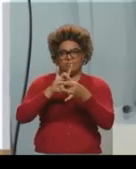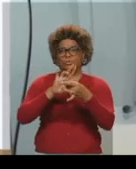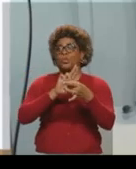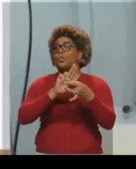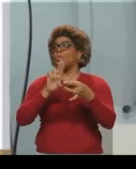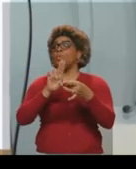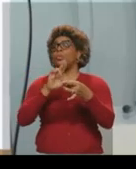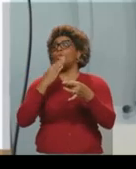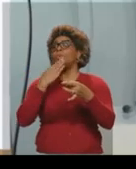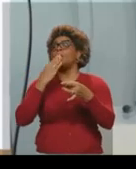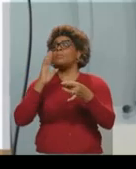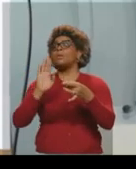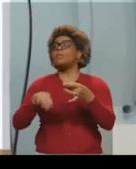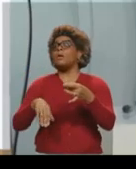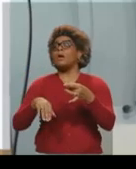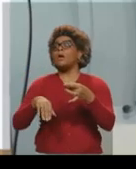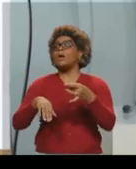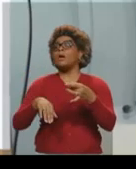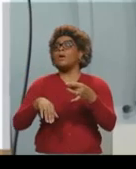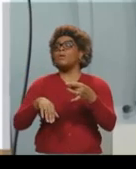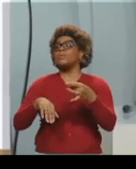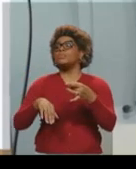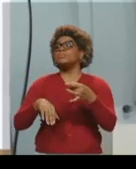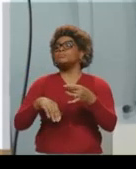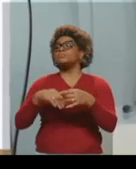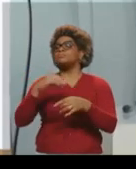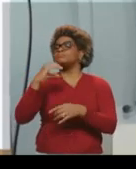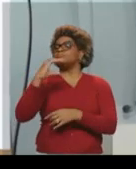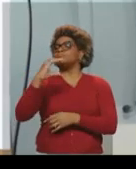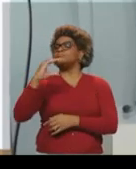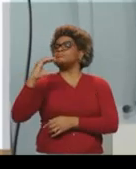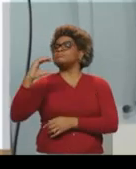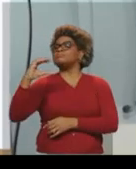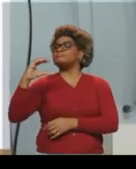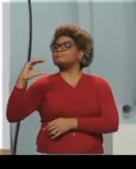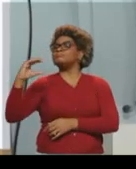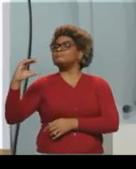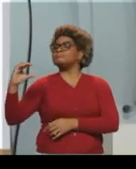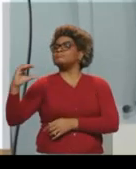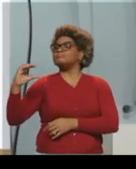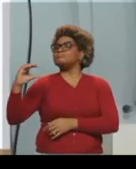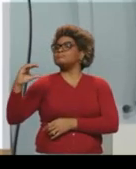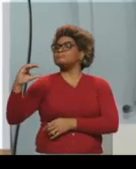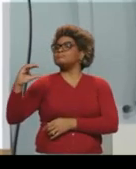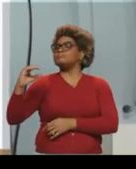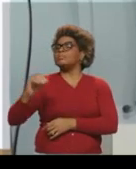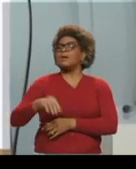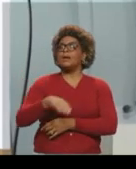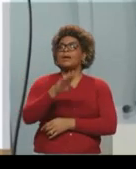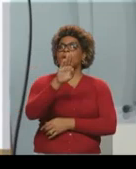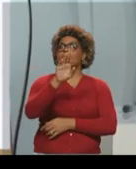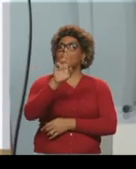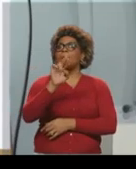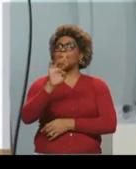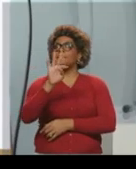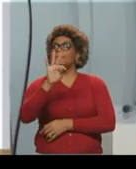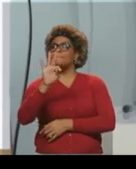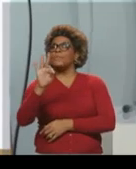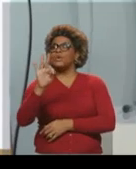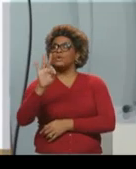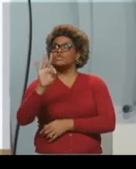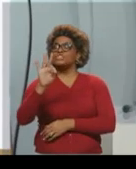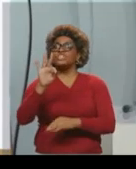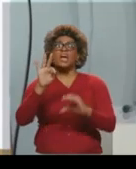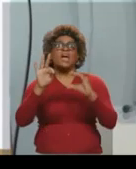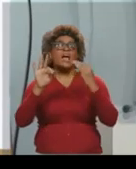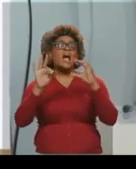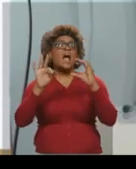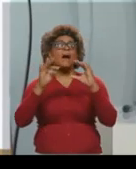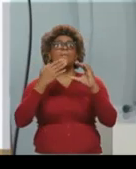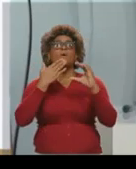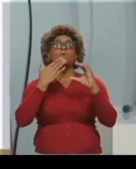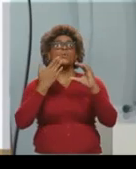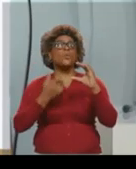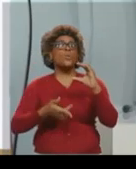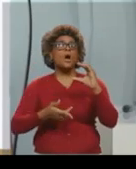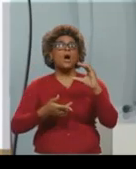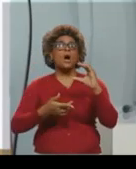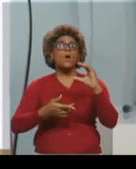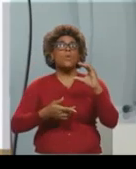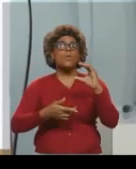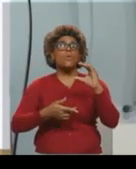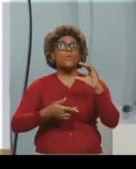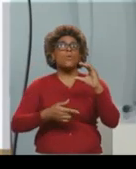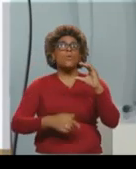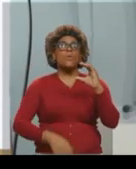dele? Met, et, prop, but. Então, but. Quais são os carbonos? Então, no carbono 1